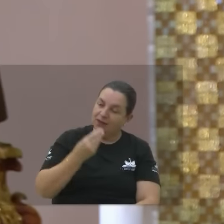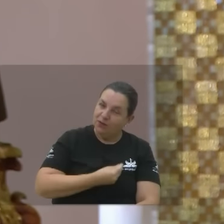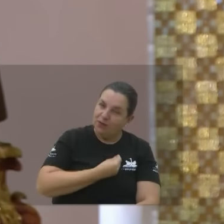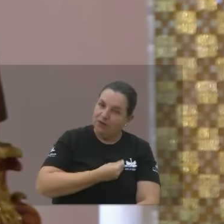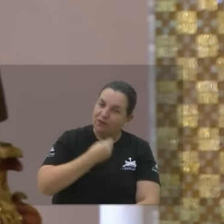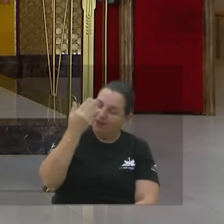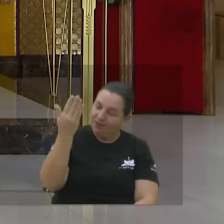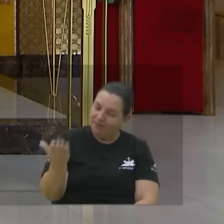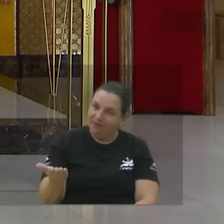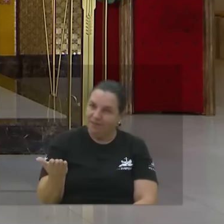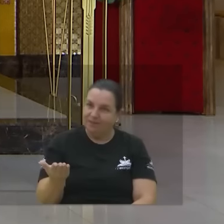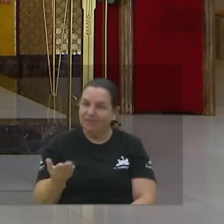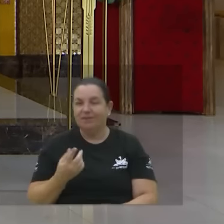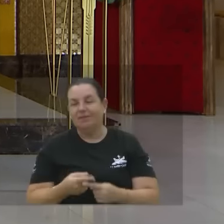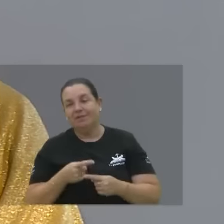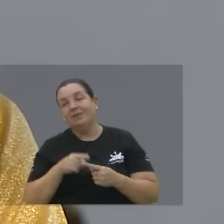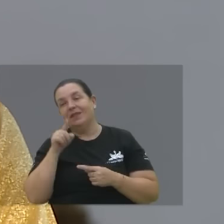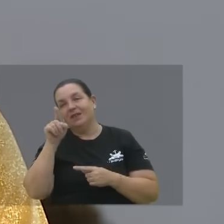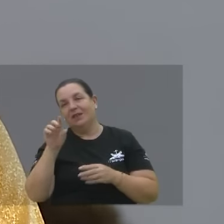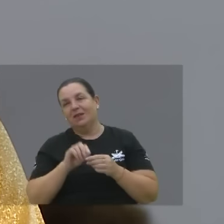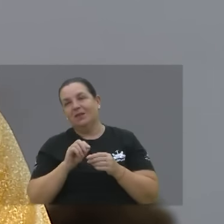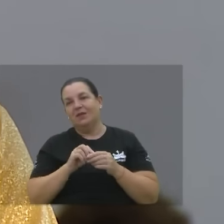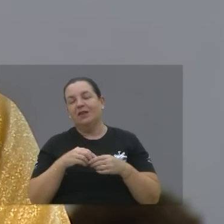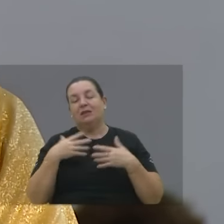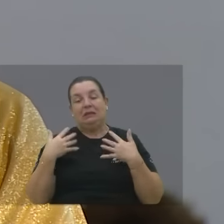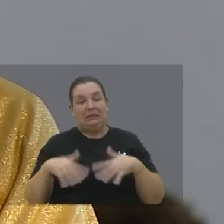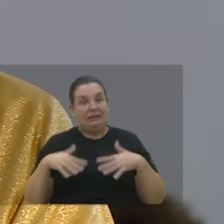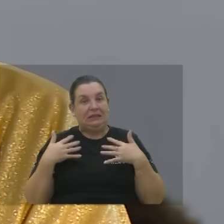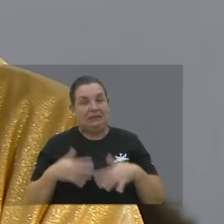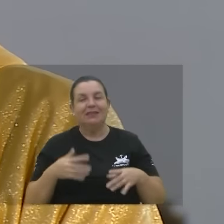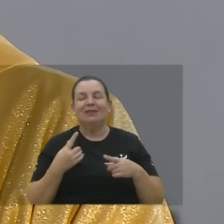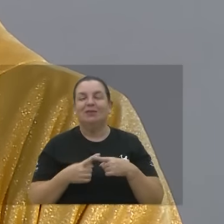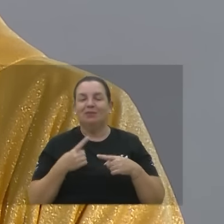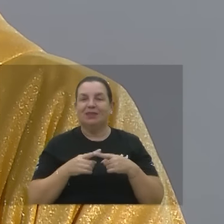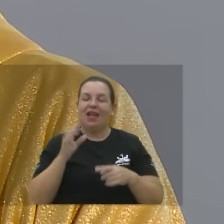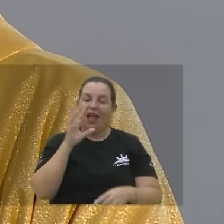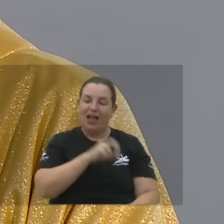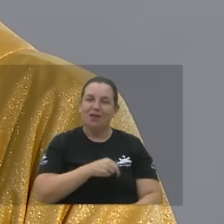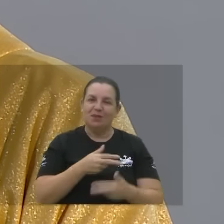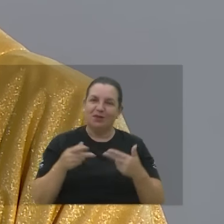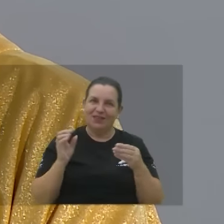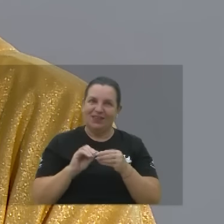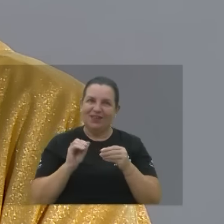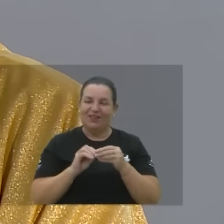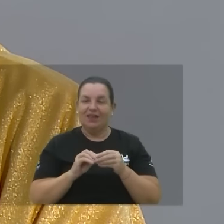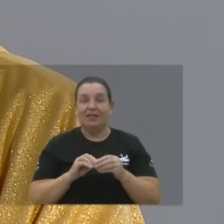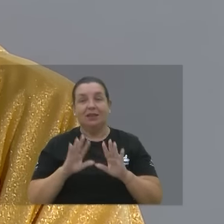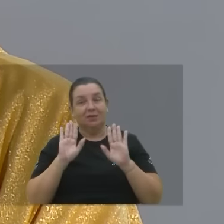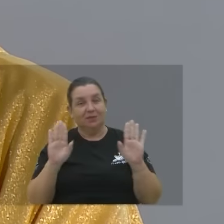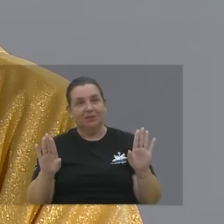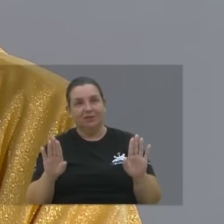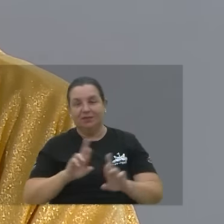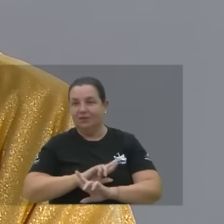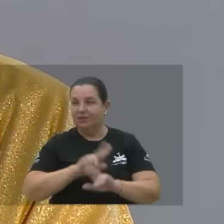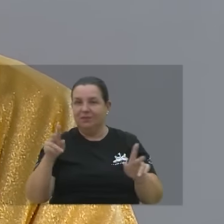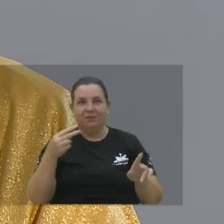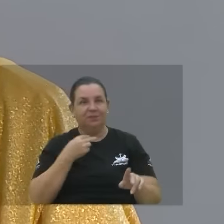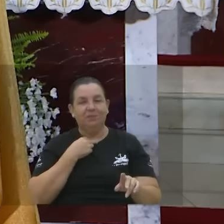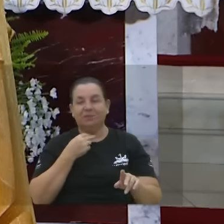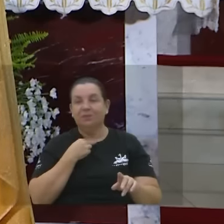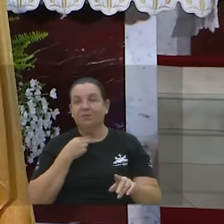é o senhor, porque o senhor faz tudo com intensidade, porque o senhor ama o que faz, e não poderia ser diferente.